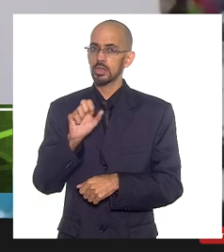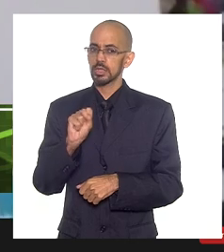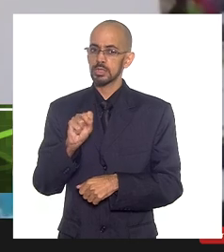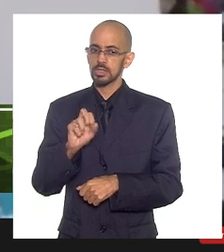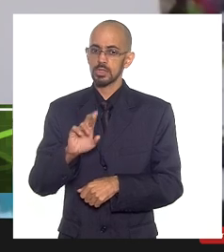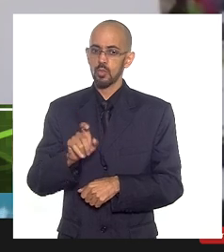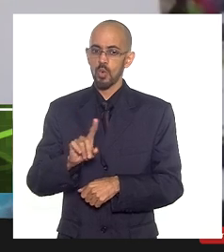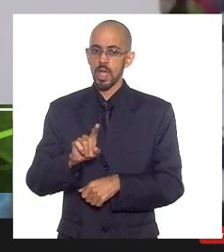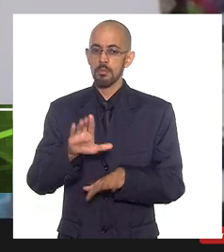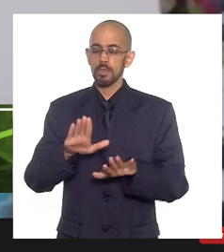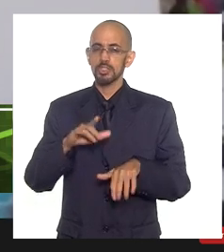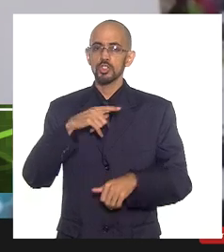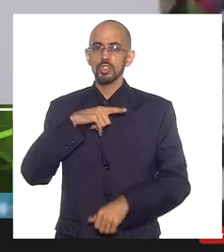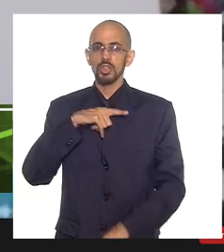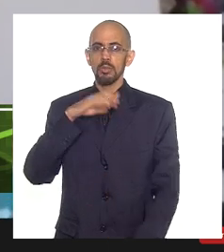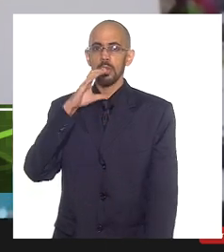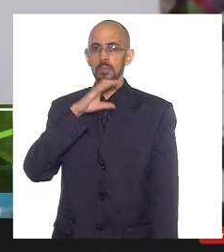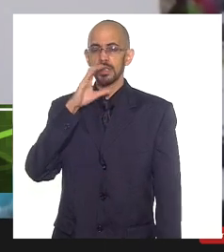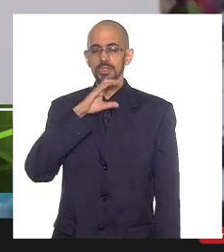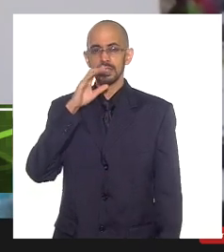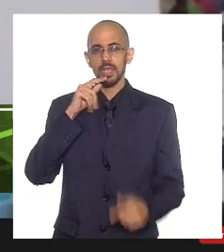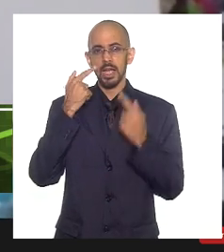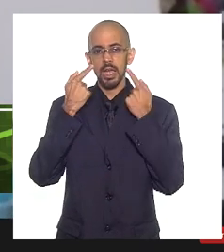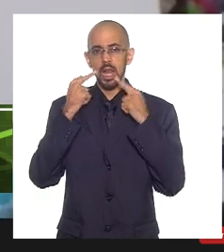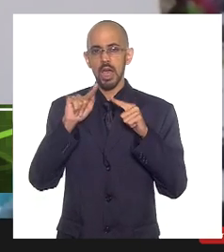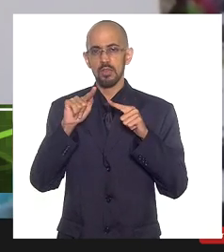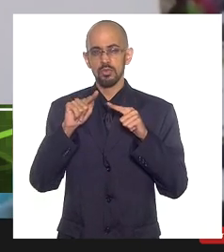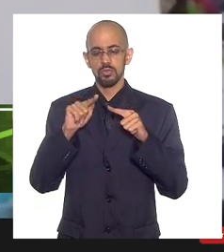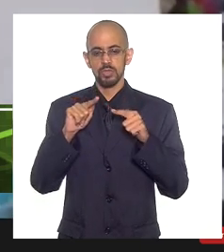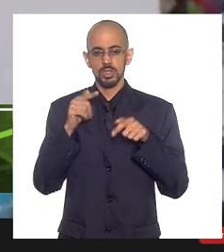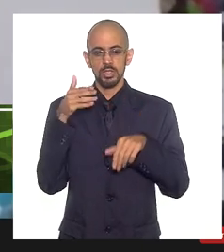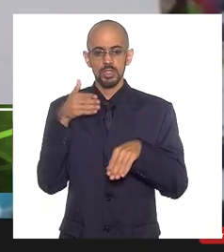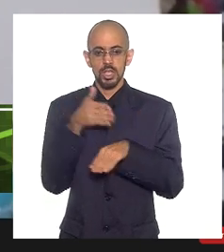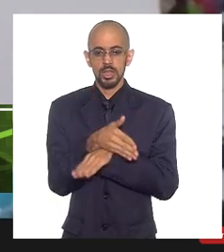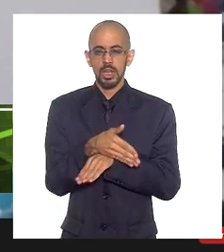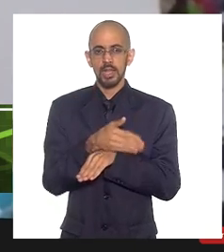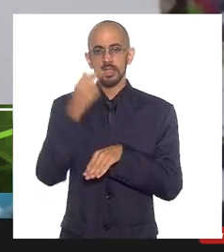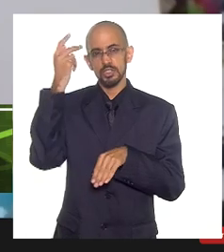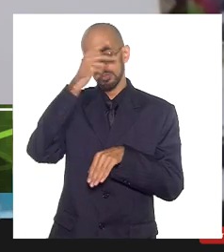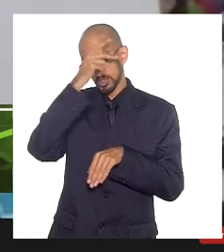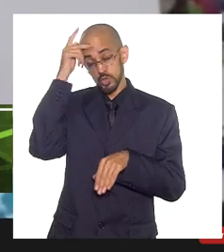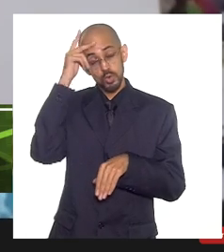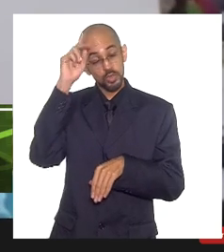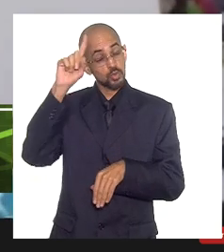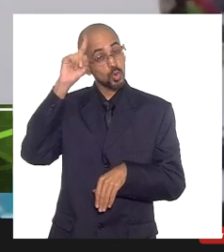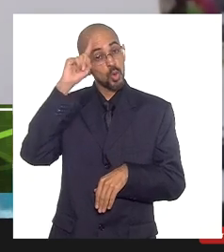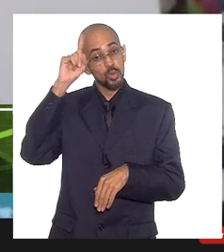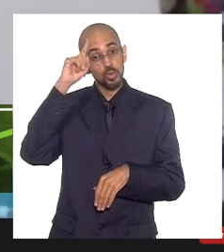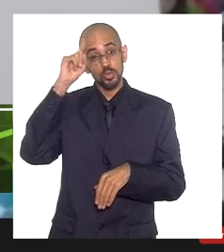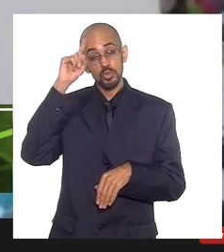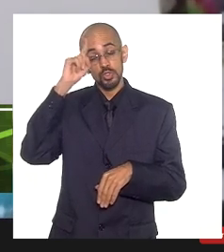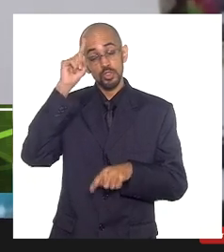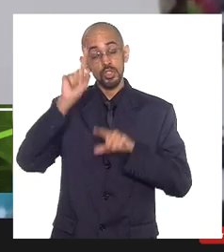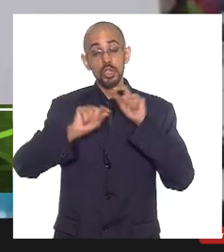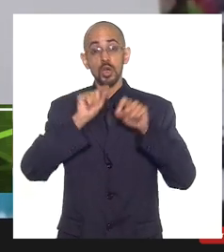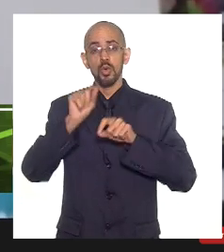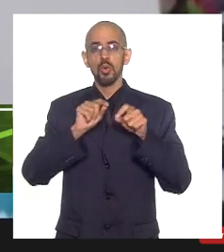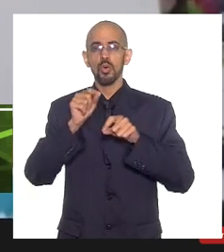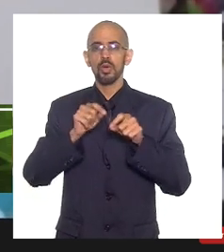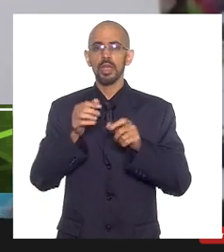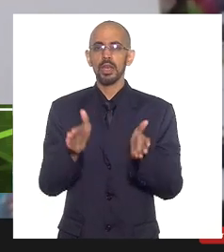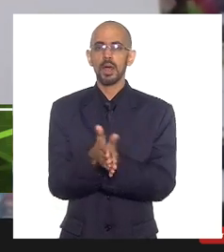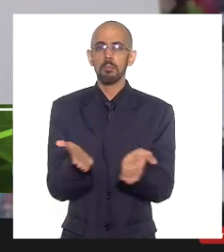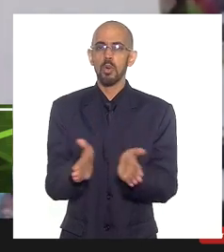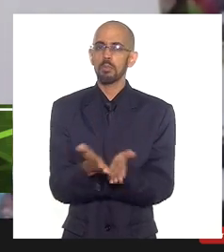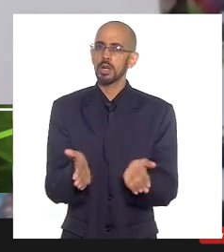emergência gravíssima de entrada de pessoas a cada dia abaixo da faixa da pobreza e da